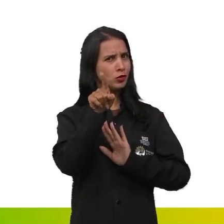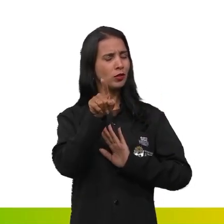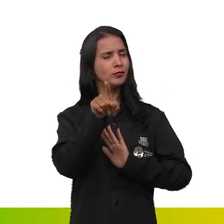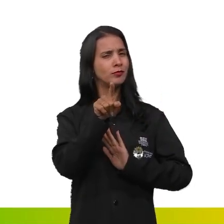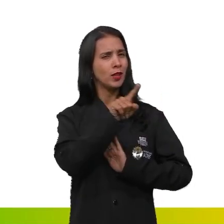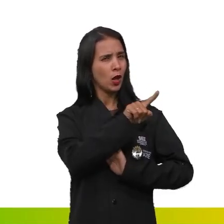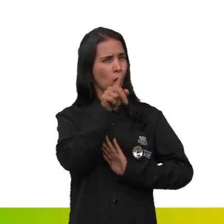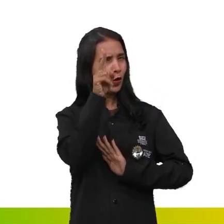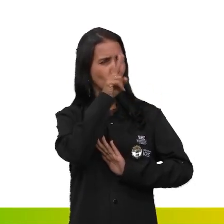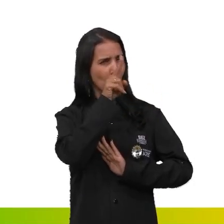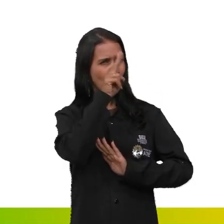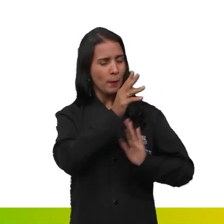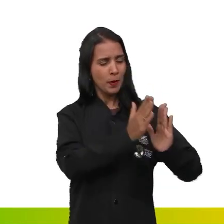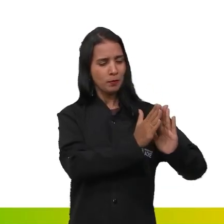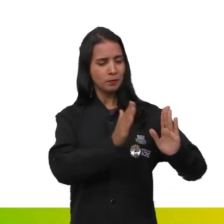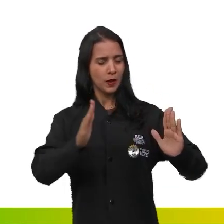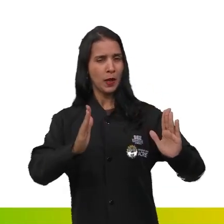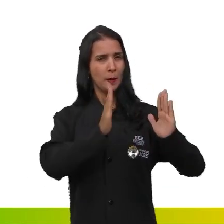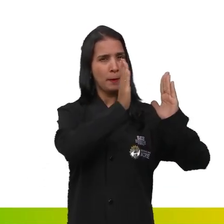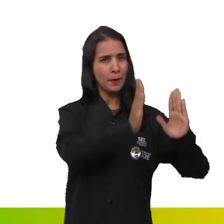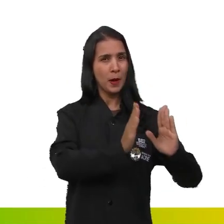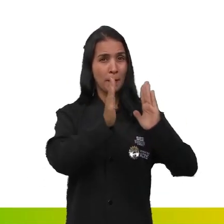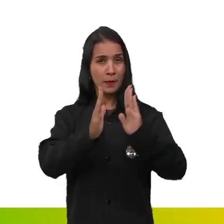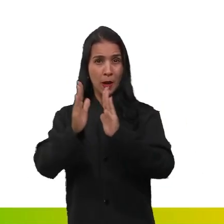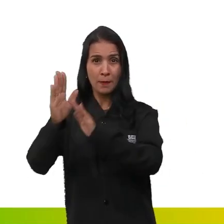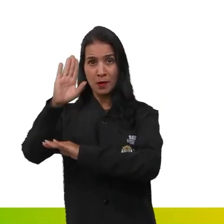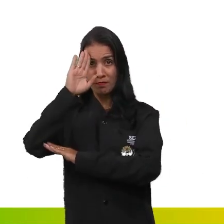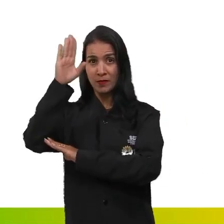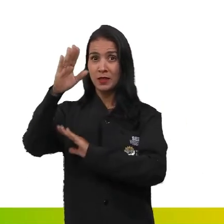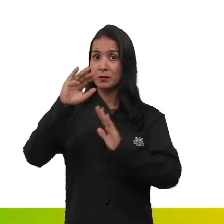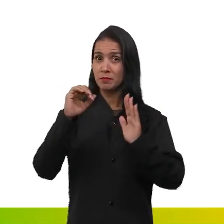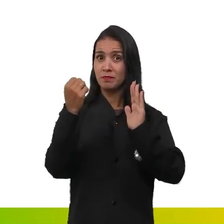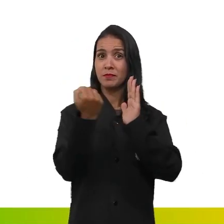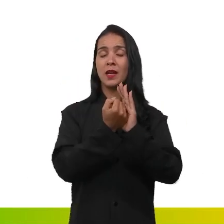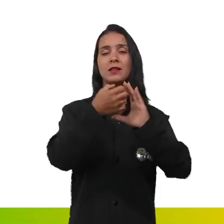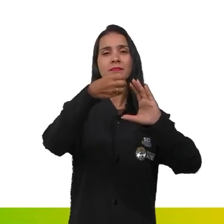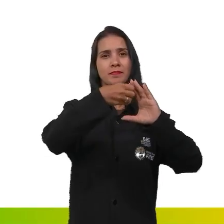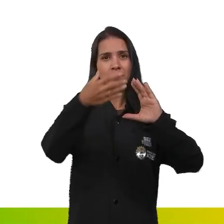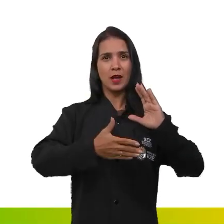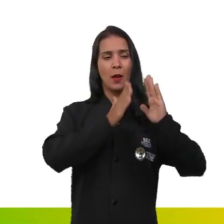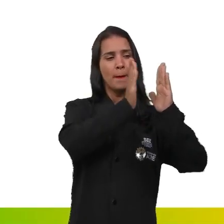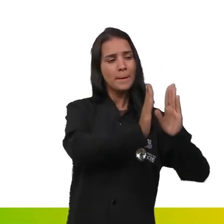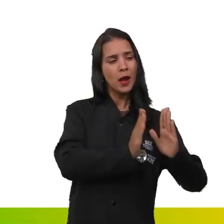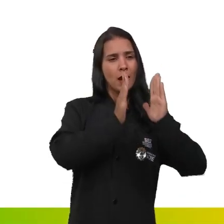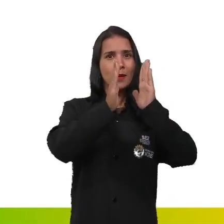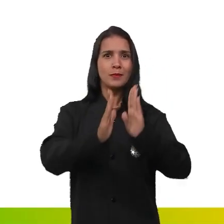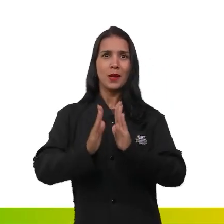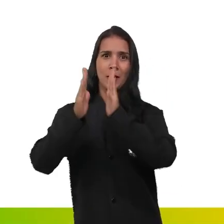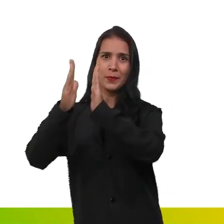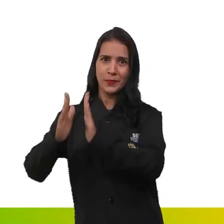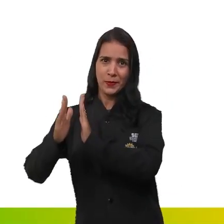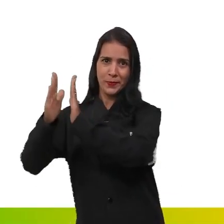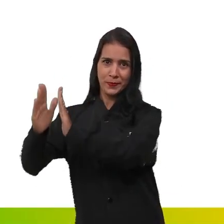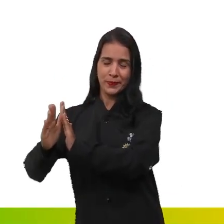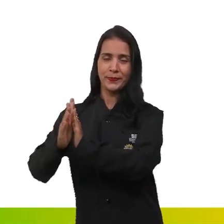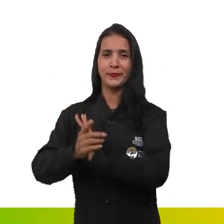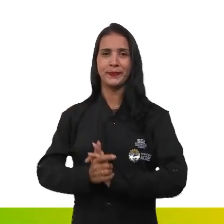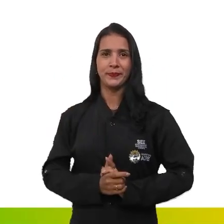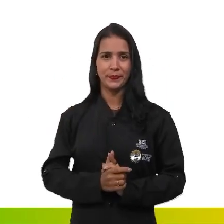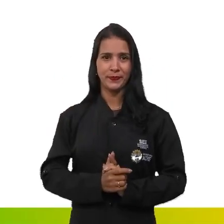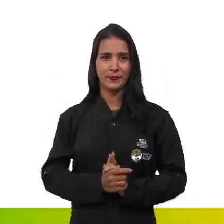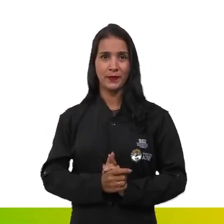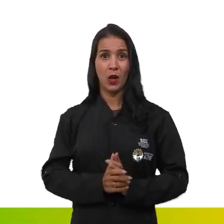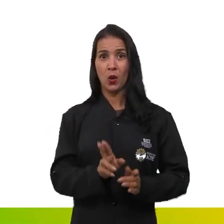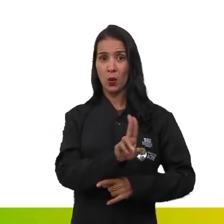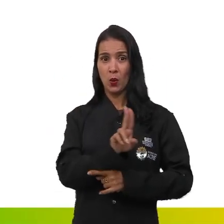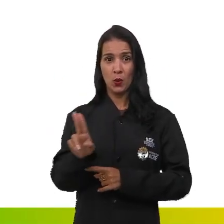os períodos e principais características desses tempos gregos aí, tá? Que chamamos